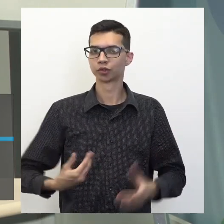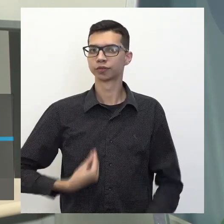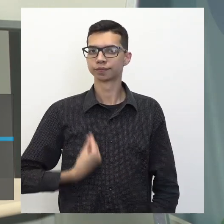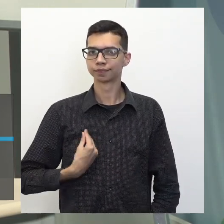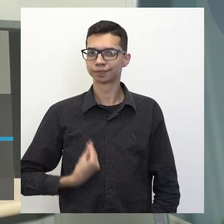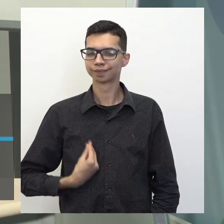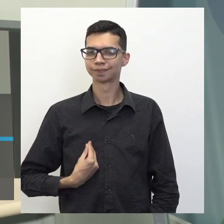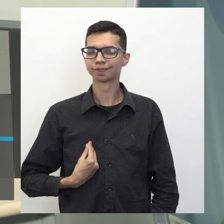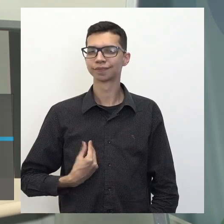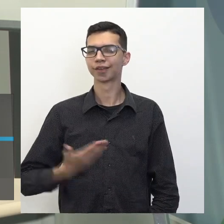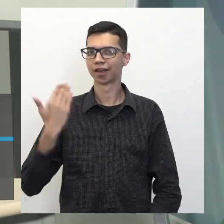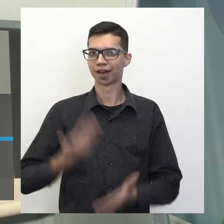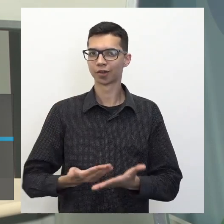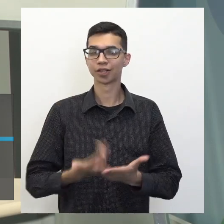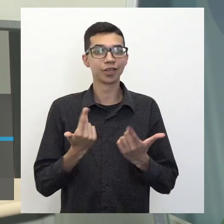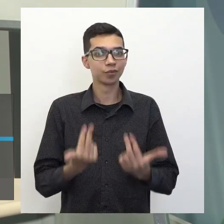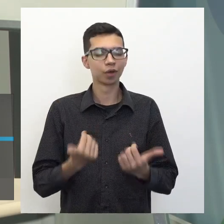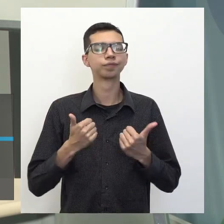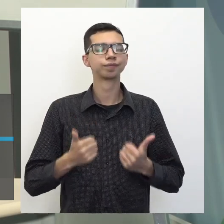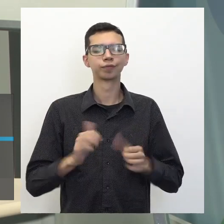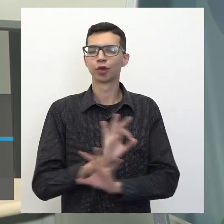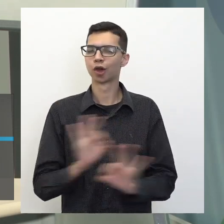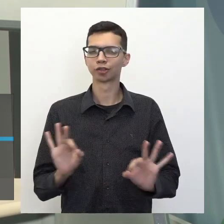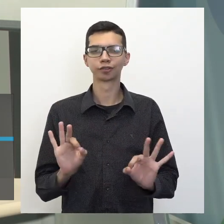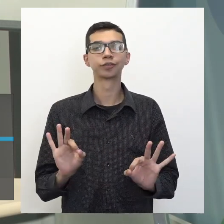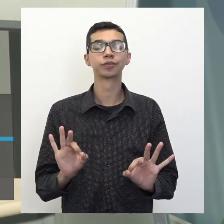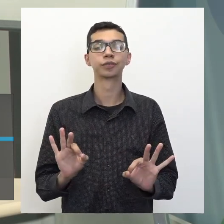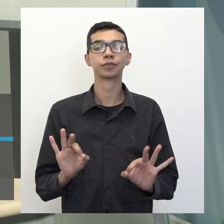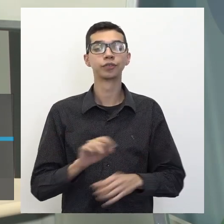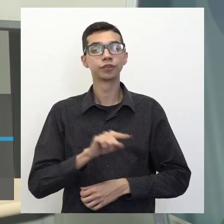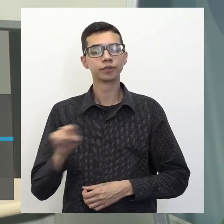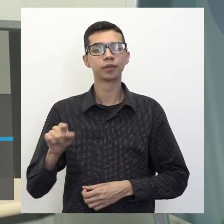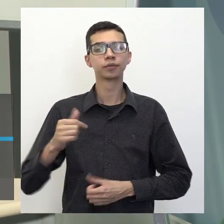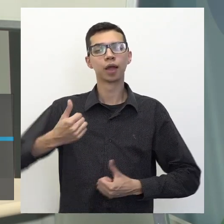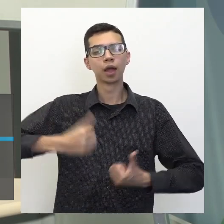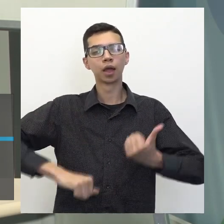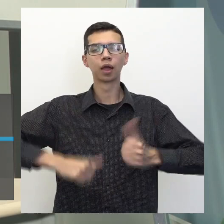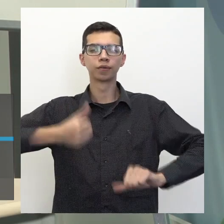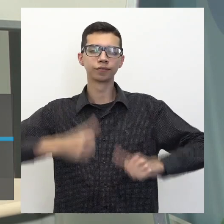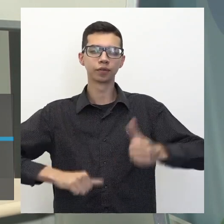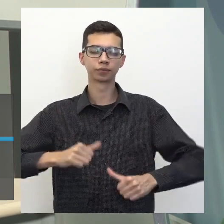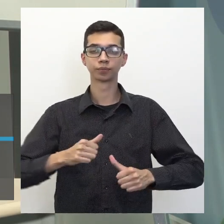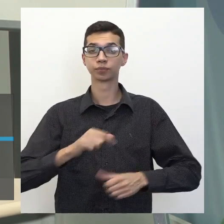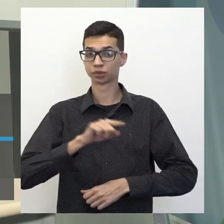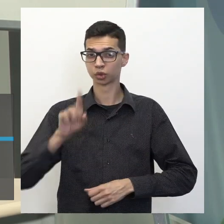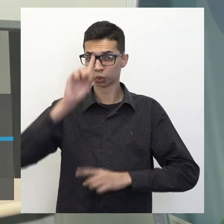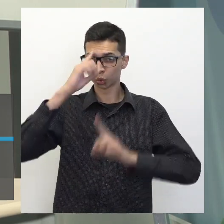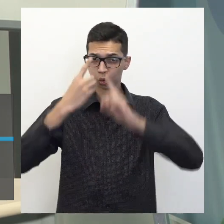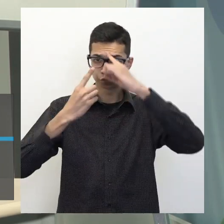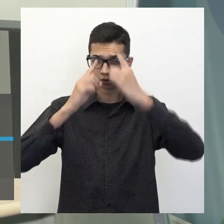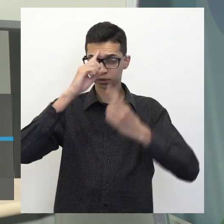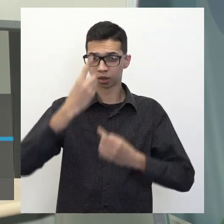acabou consultando depois o chat, e que vocês realizem atividades para a gente ver se tem alguma dúvida ou não, para a gente poder esclarecer na próxima aula, caso for necessário,